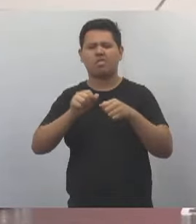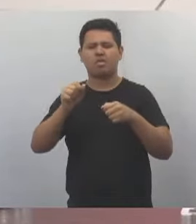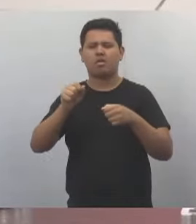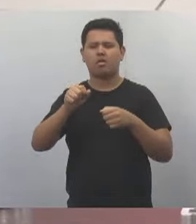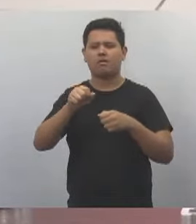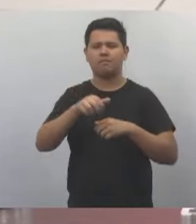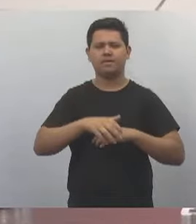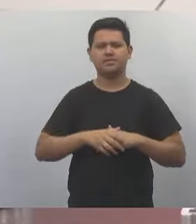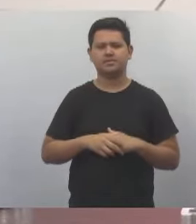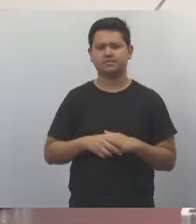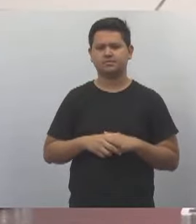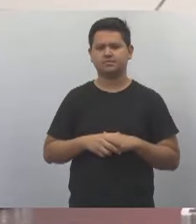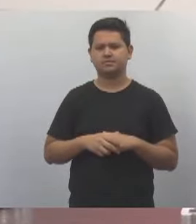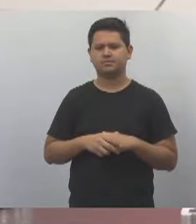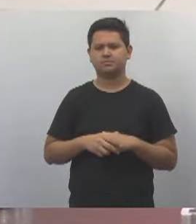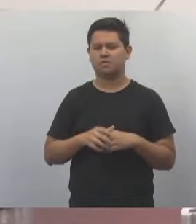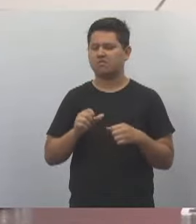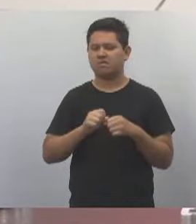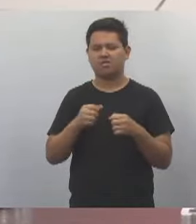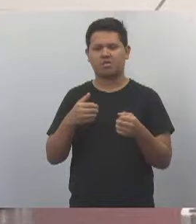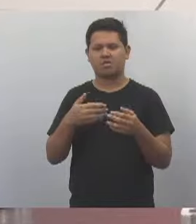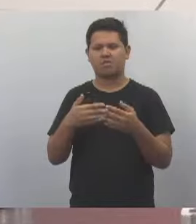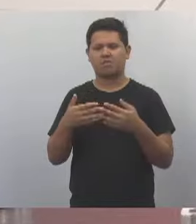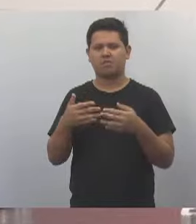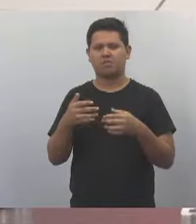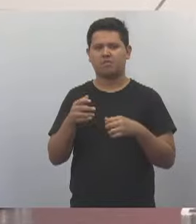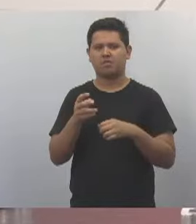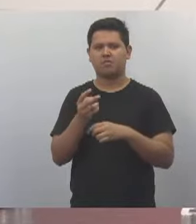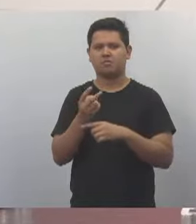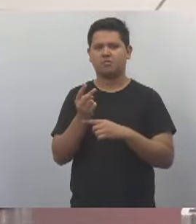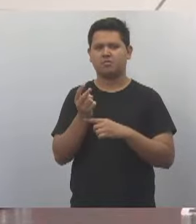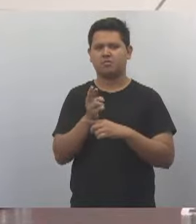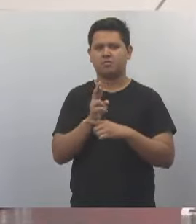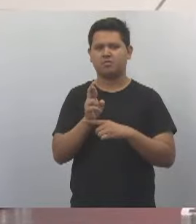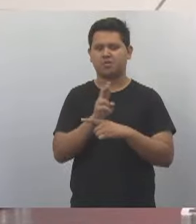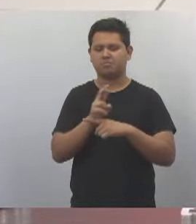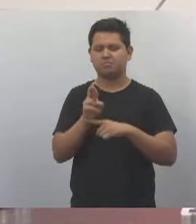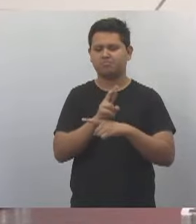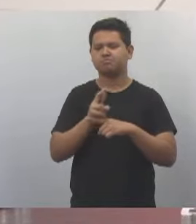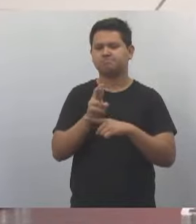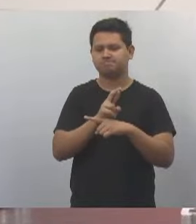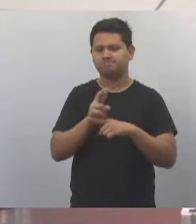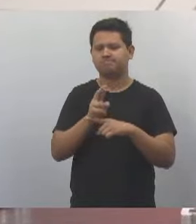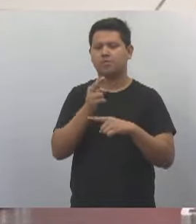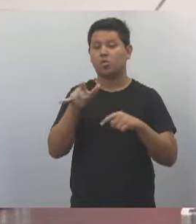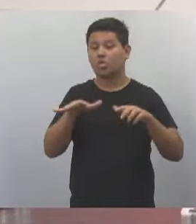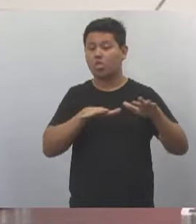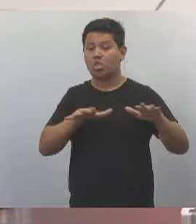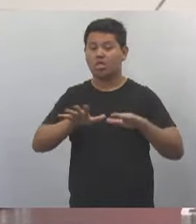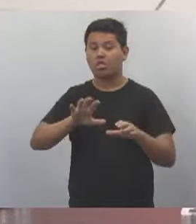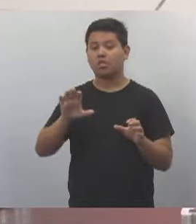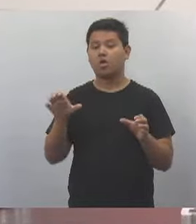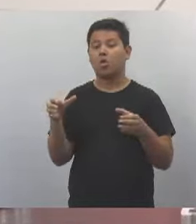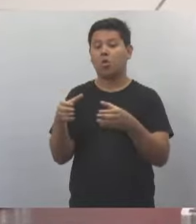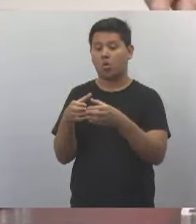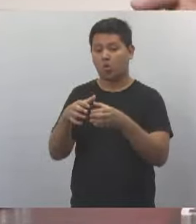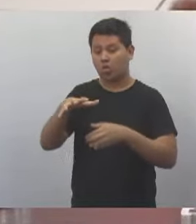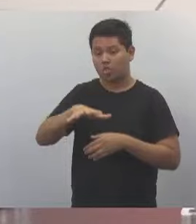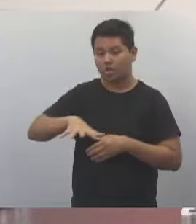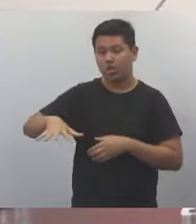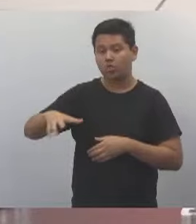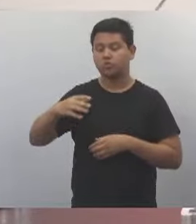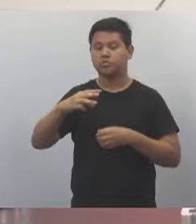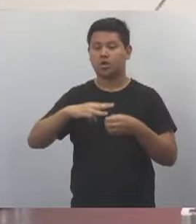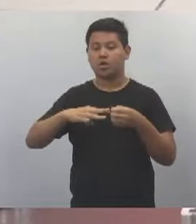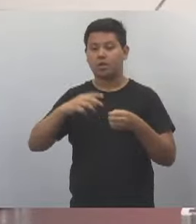blitz, faz alguma coisa acontecer, entre aspas, ali como se fosse um teatro, uma ação no centro da cidade, para as pessoas entenderem o